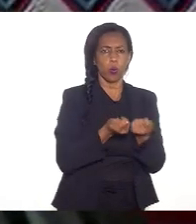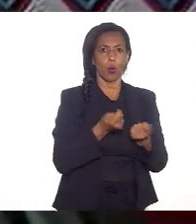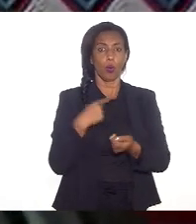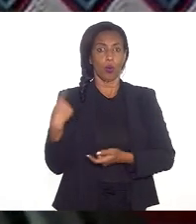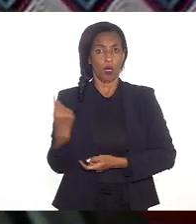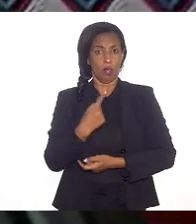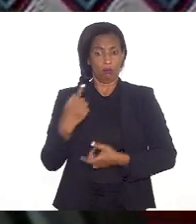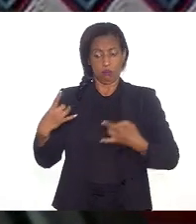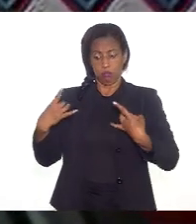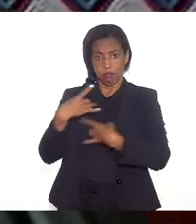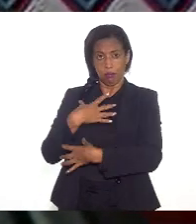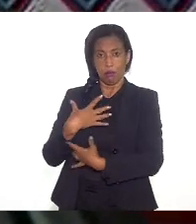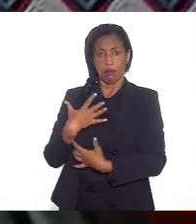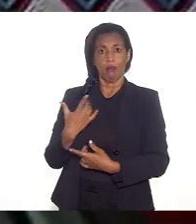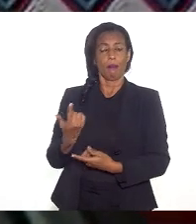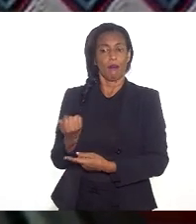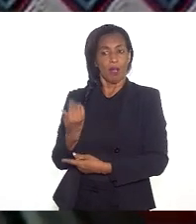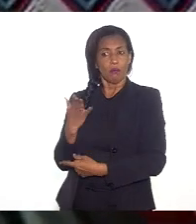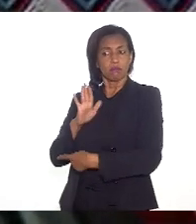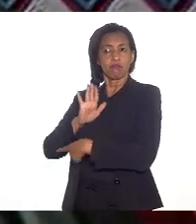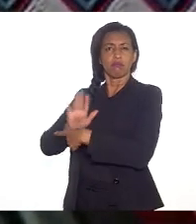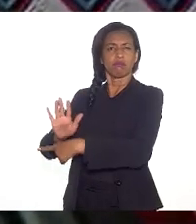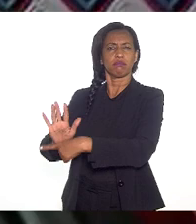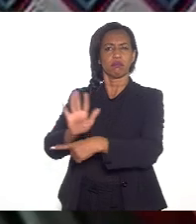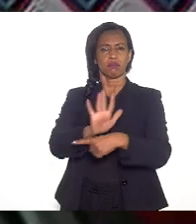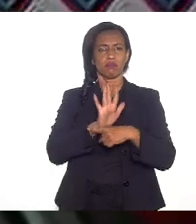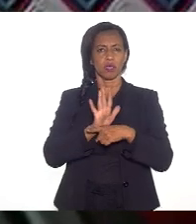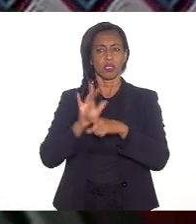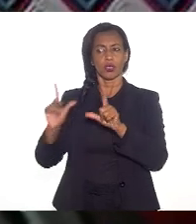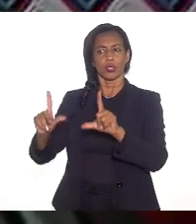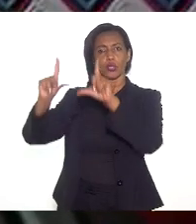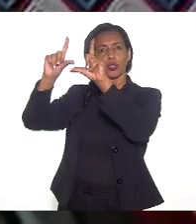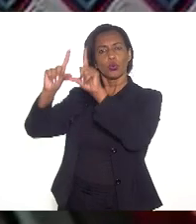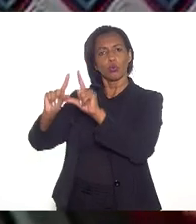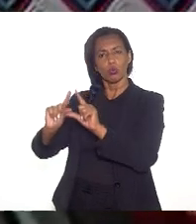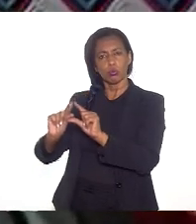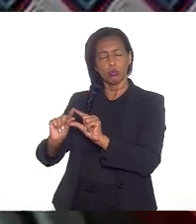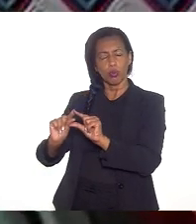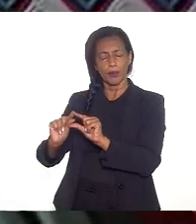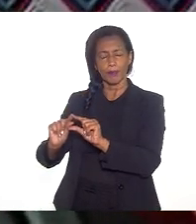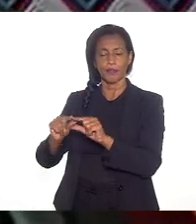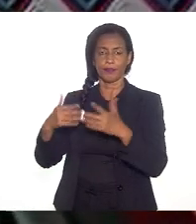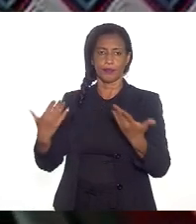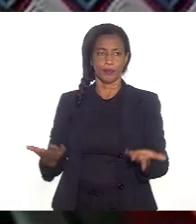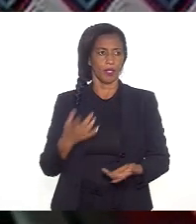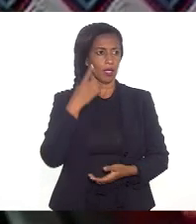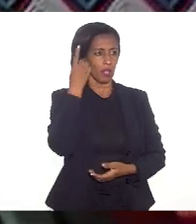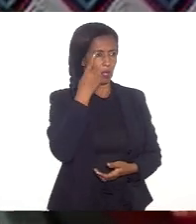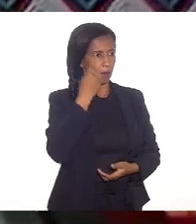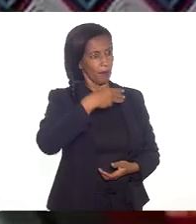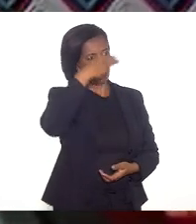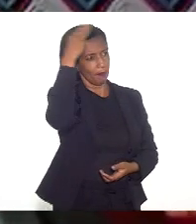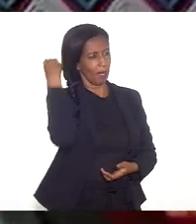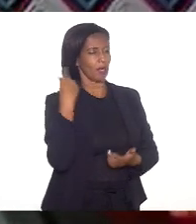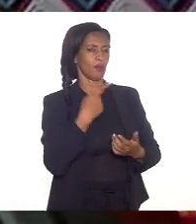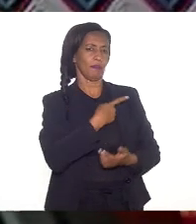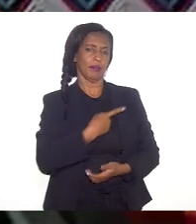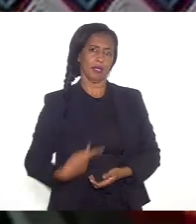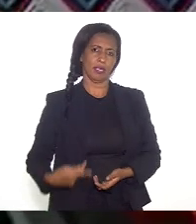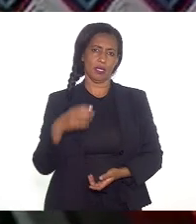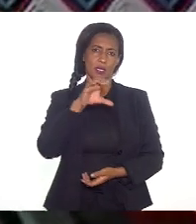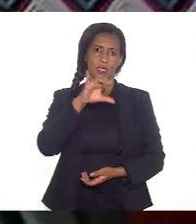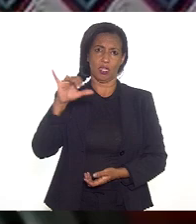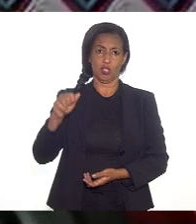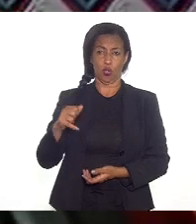nossa disposição, para garantir que a gente diminua, deputado Márcio Pacheco, presidente da CCJ,